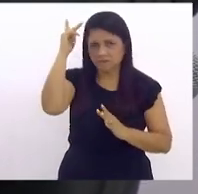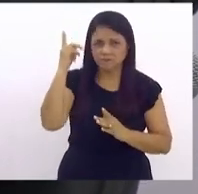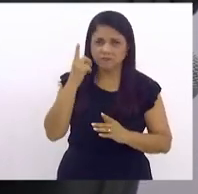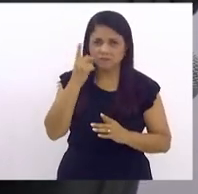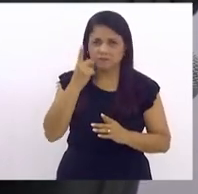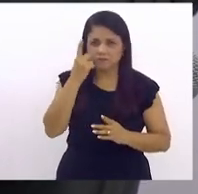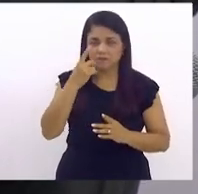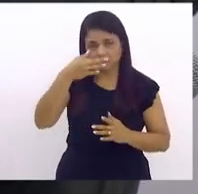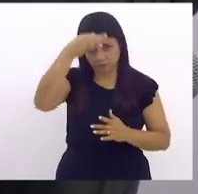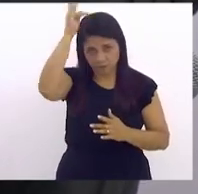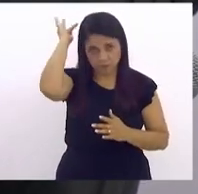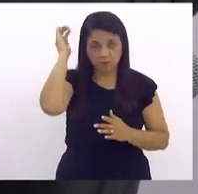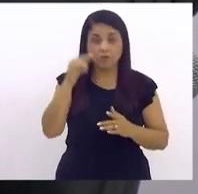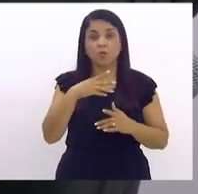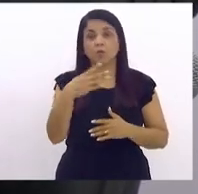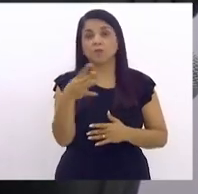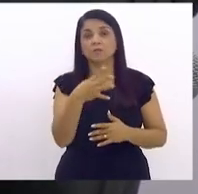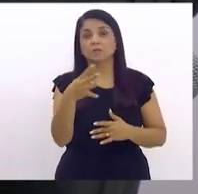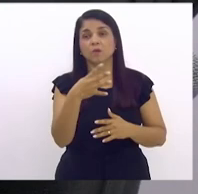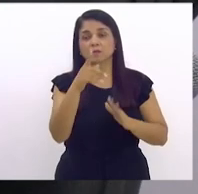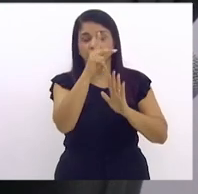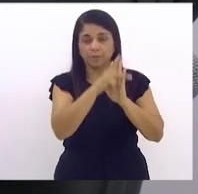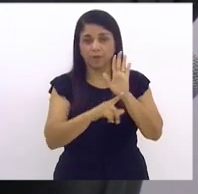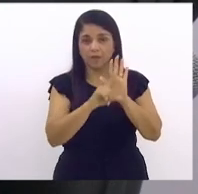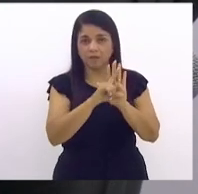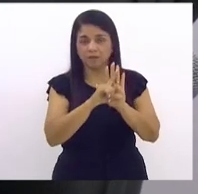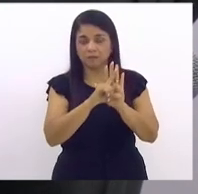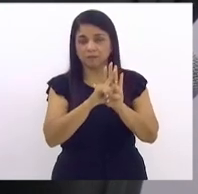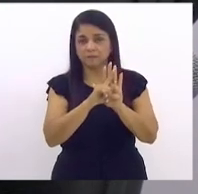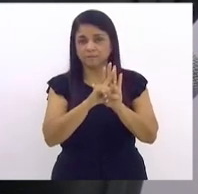da pauta. Emendas de plenário, PL